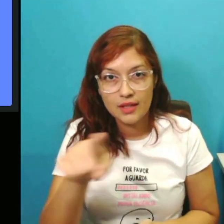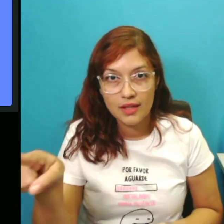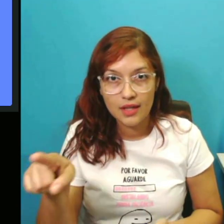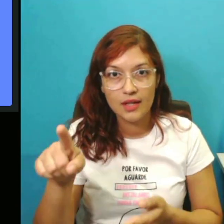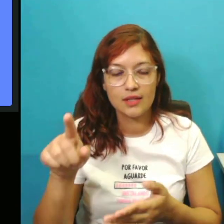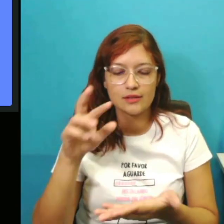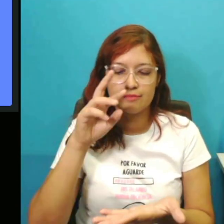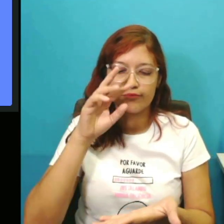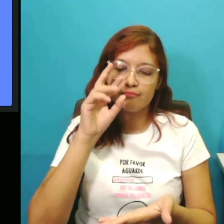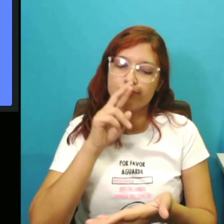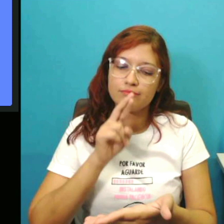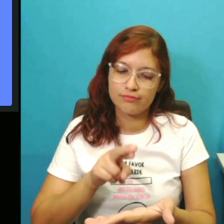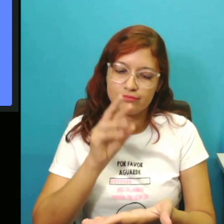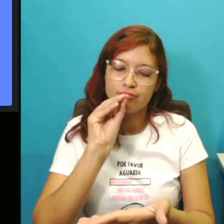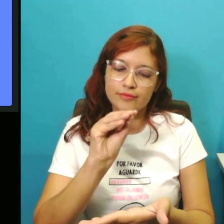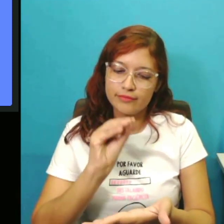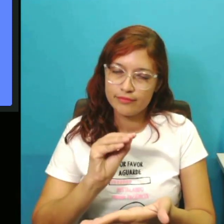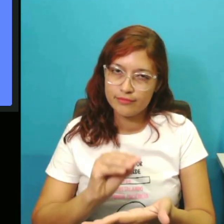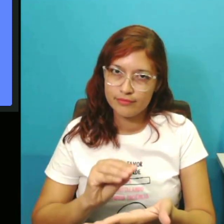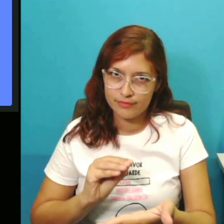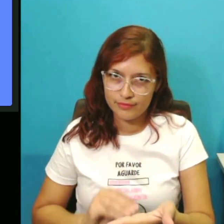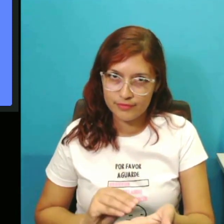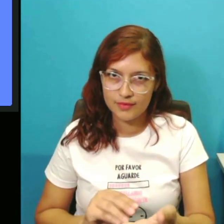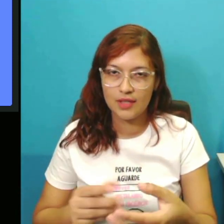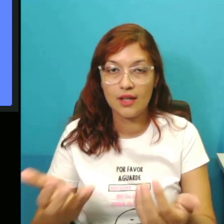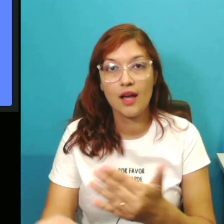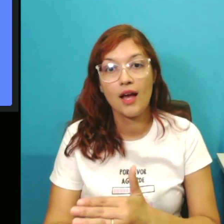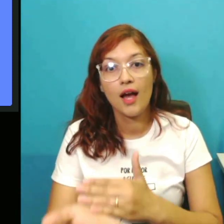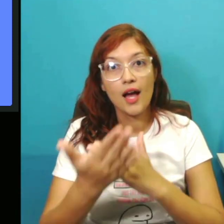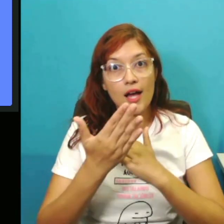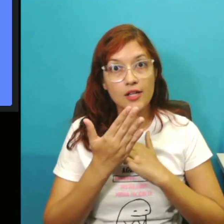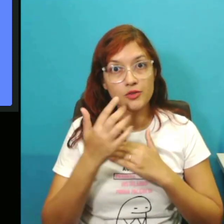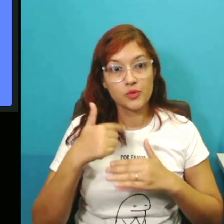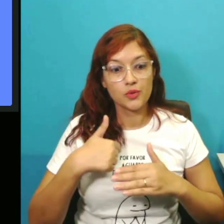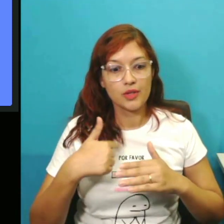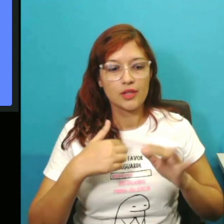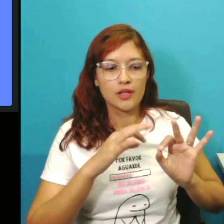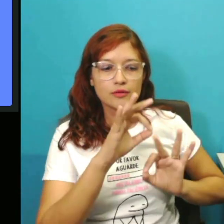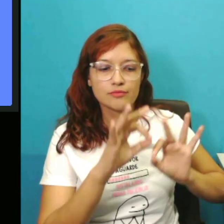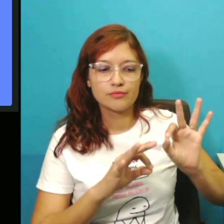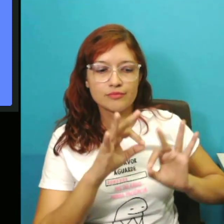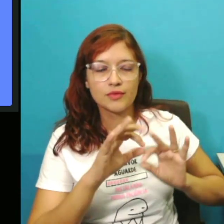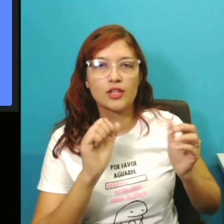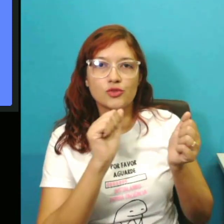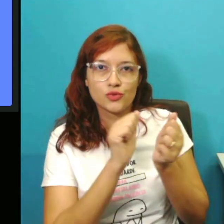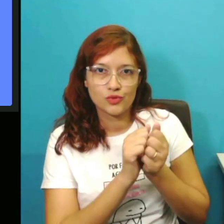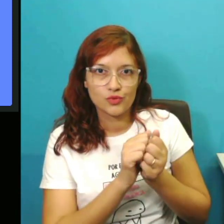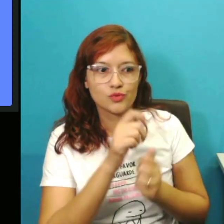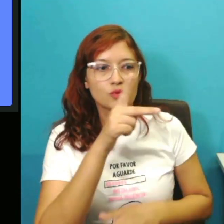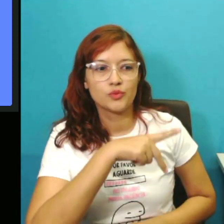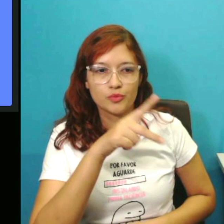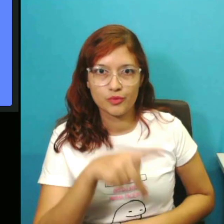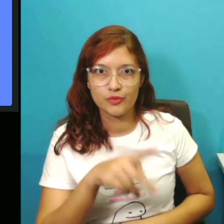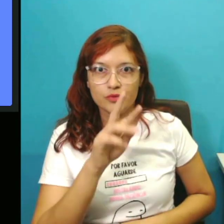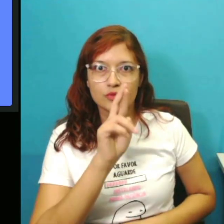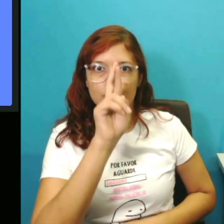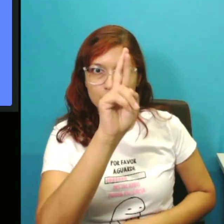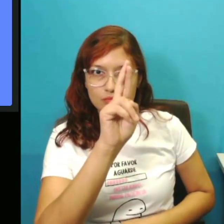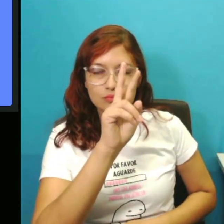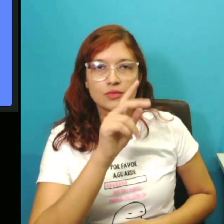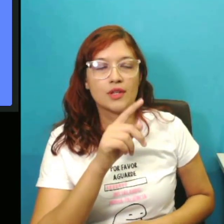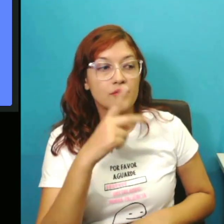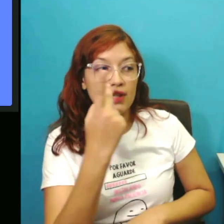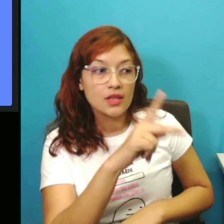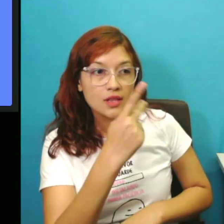feito um questionário para que eles possam responder. Isso vai ajudar o professor a preparar, junto com o